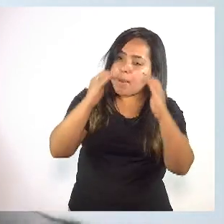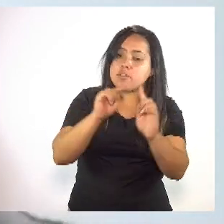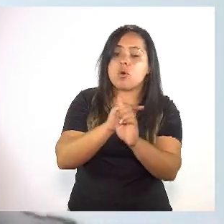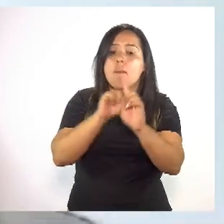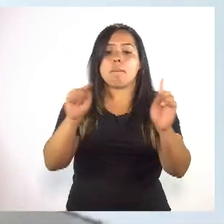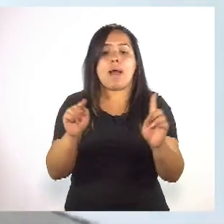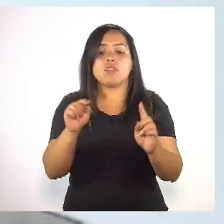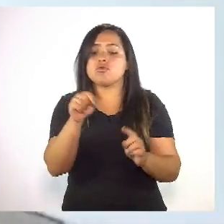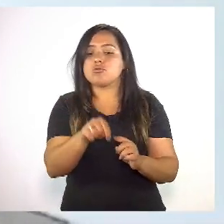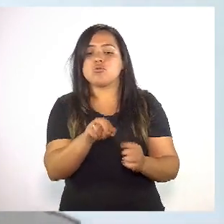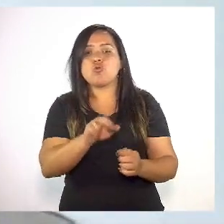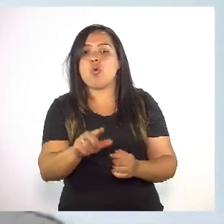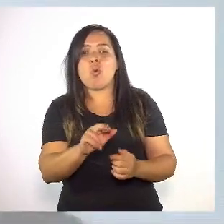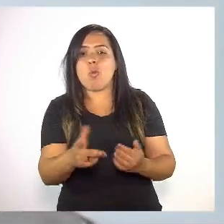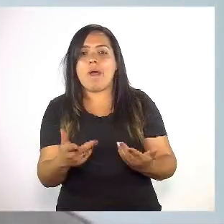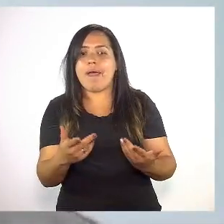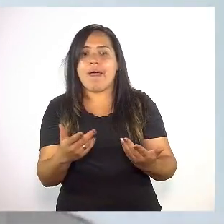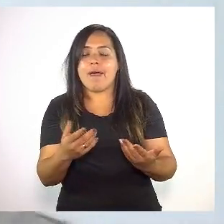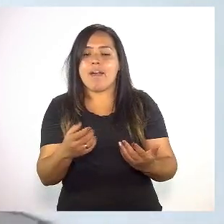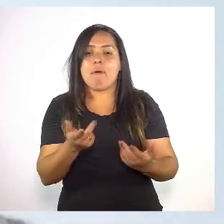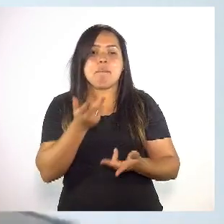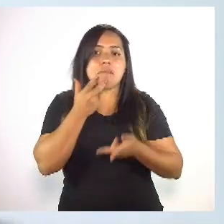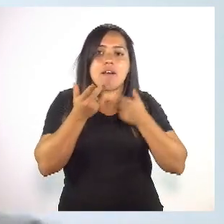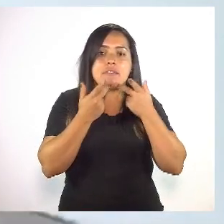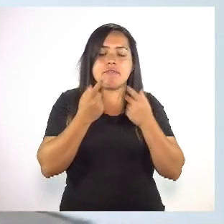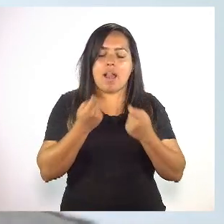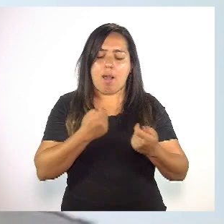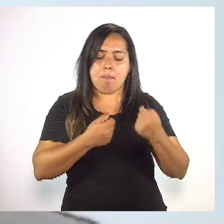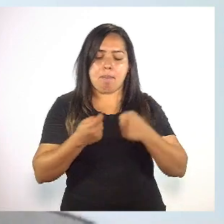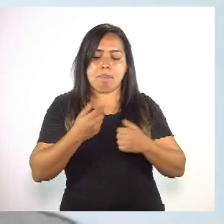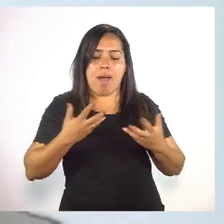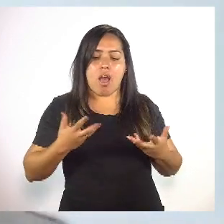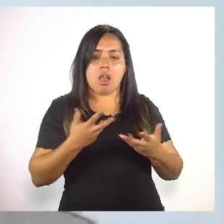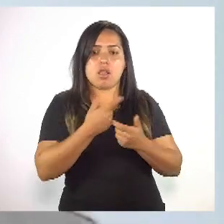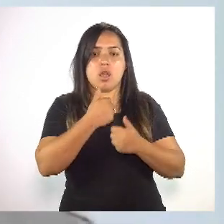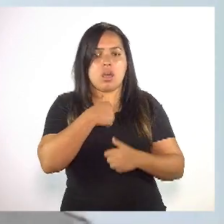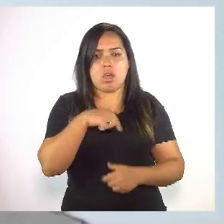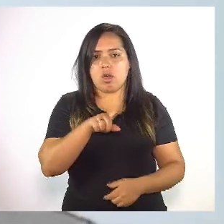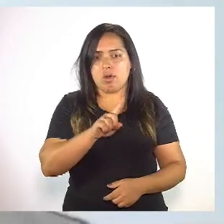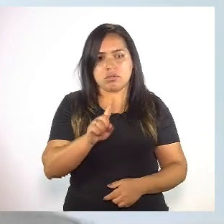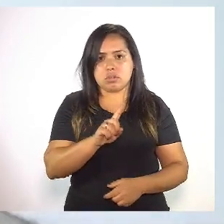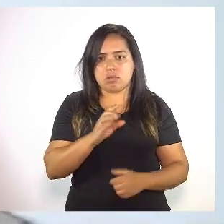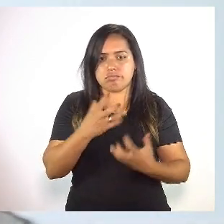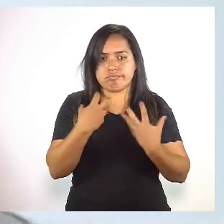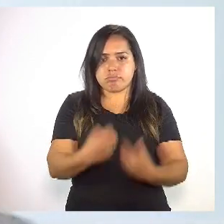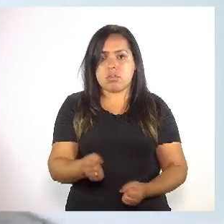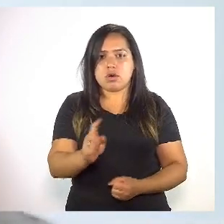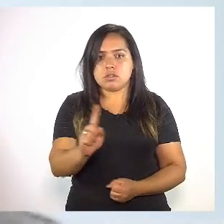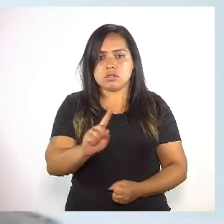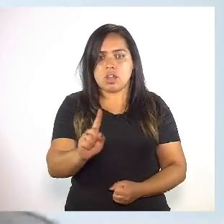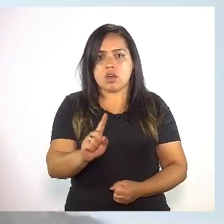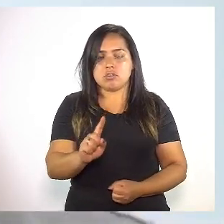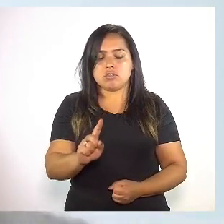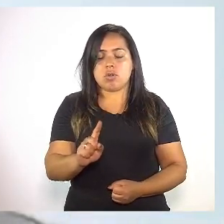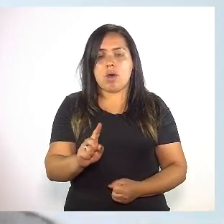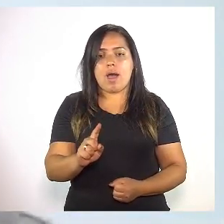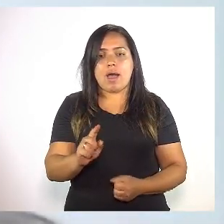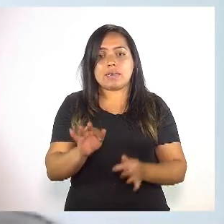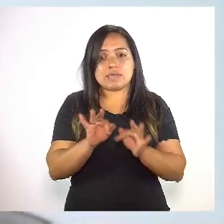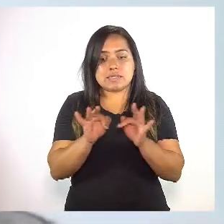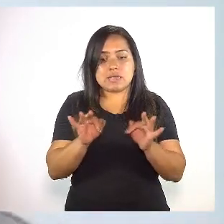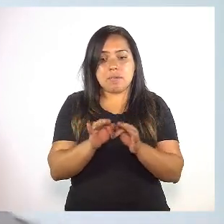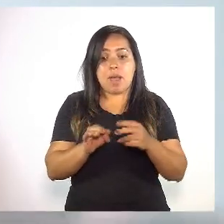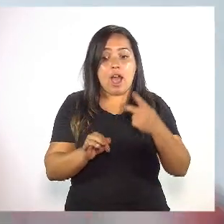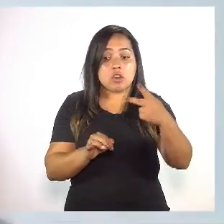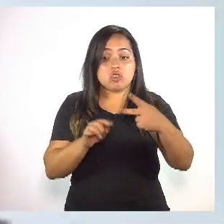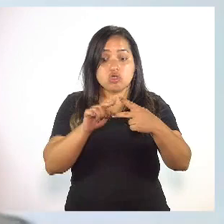argumentos que possam nos convencer, pelo menos a mim, não convence, no tocante a essas 5 irregularidades. As duas